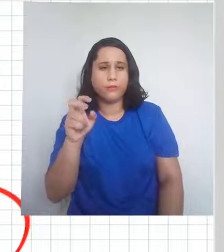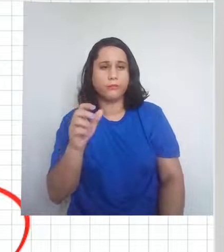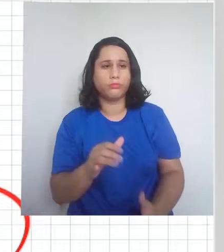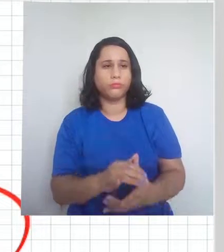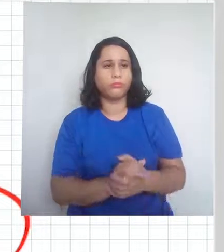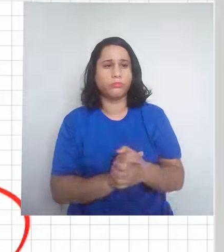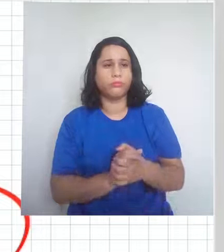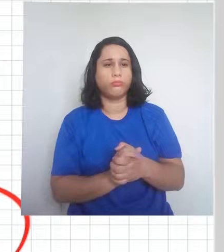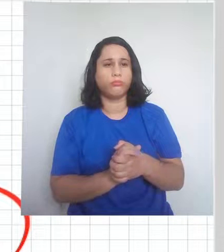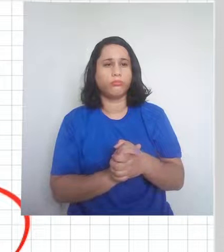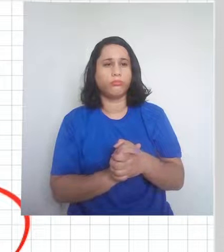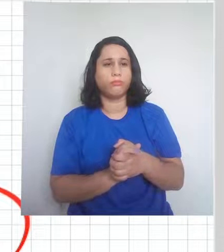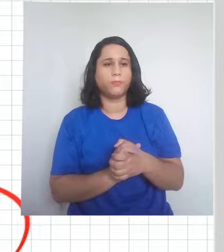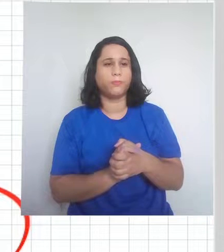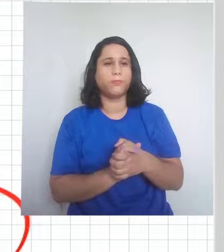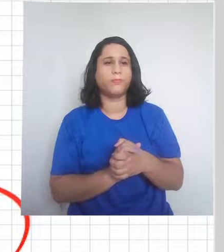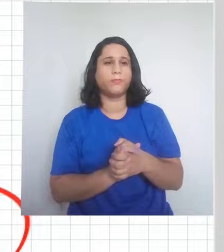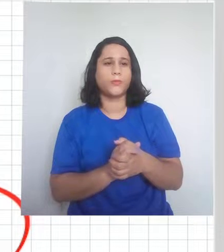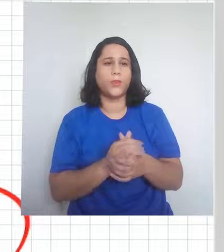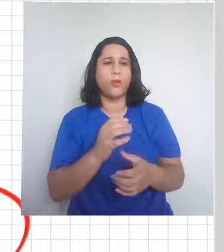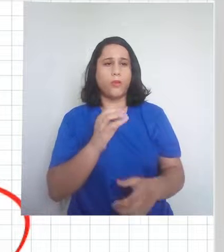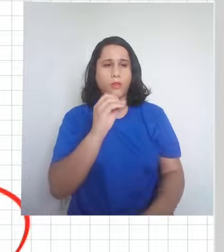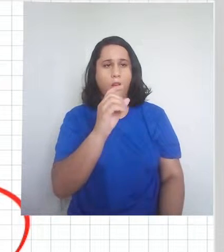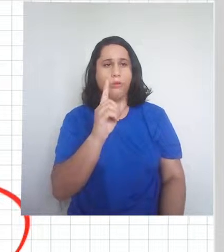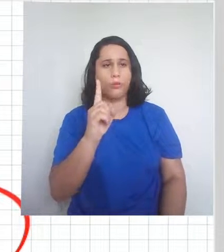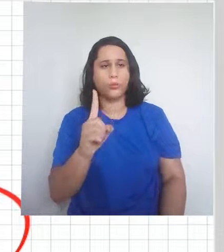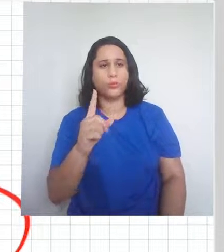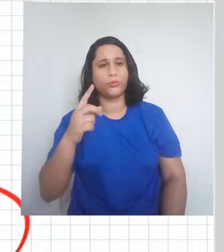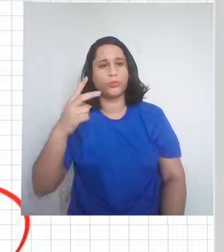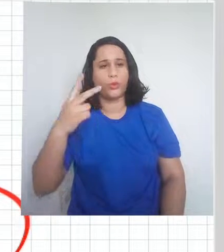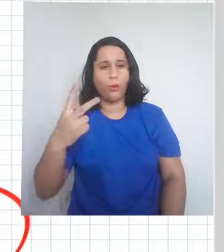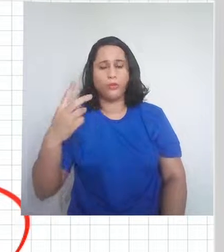1, 2, 3, 4.